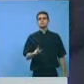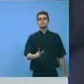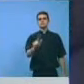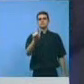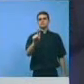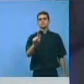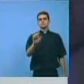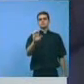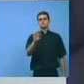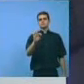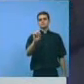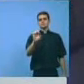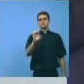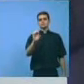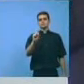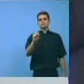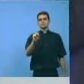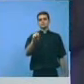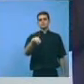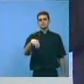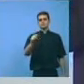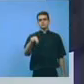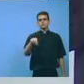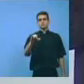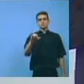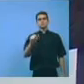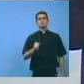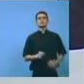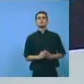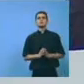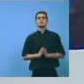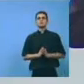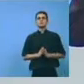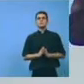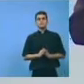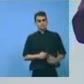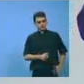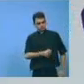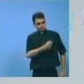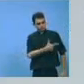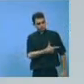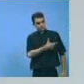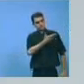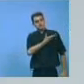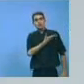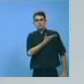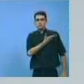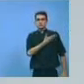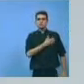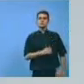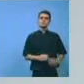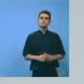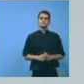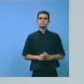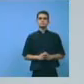disse-lhes, eles aqui são quem? Os apóstolos, discípulos não, são os apóstolos. Os discípulos